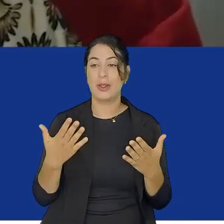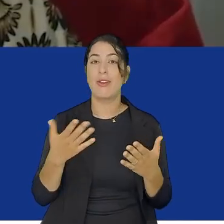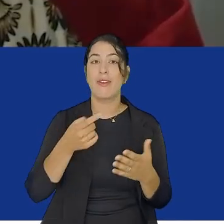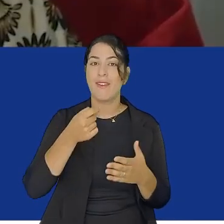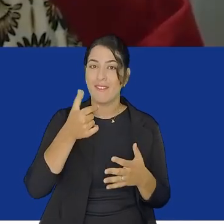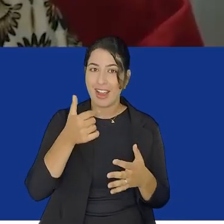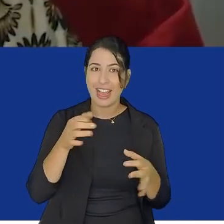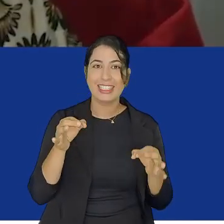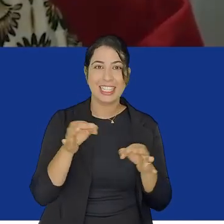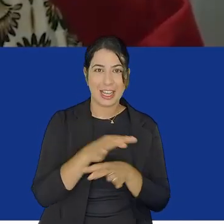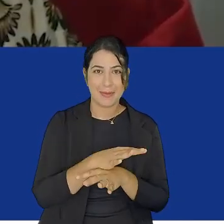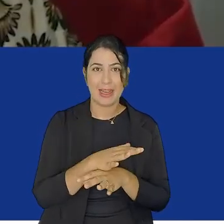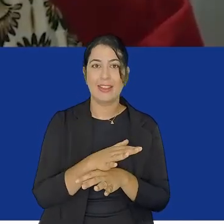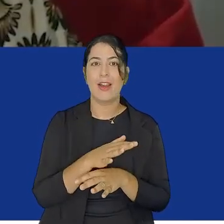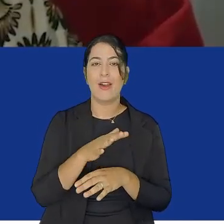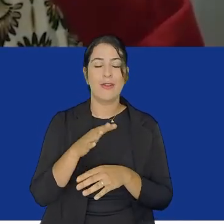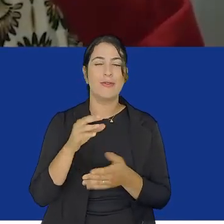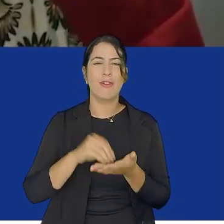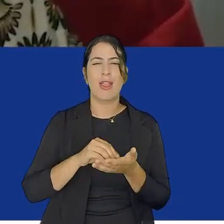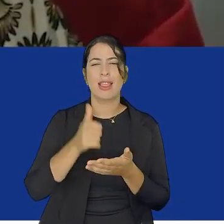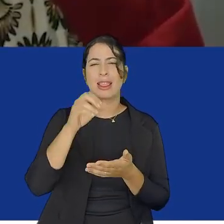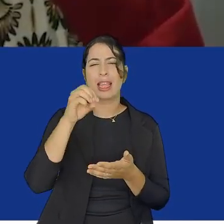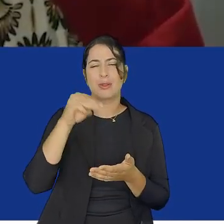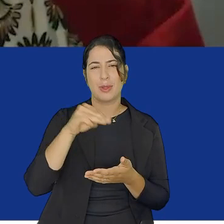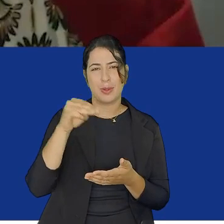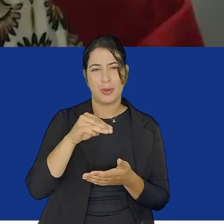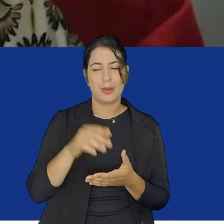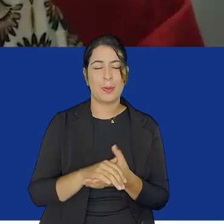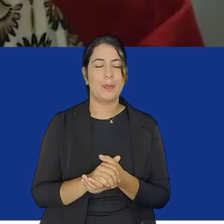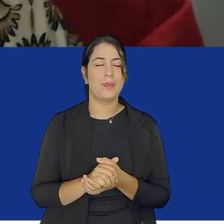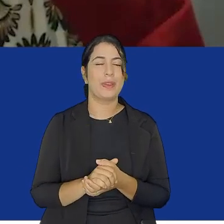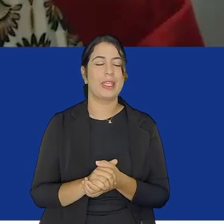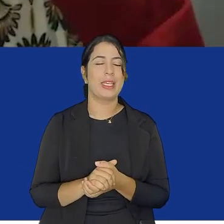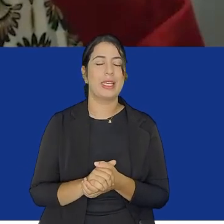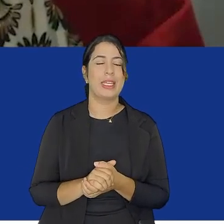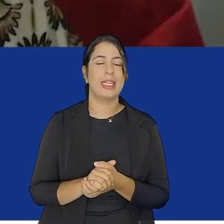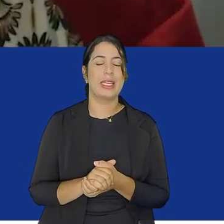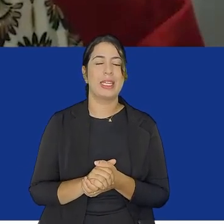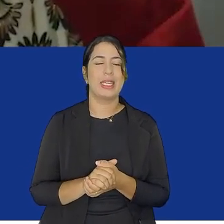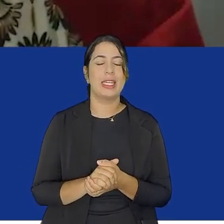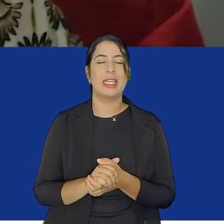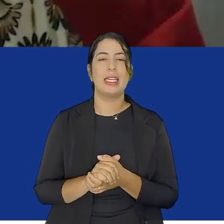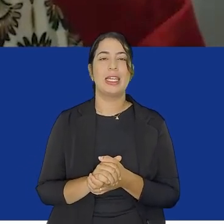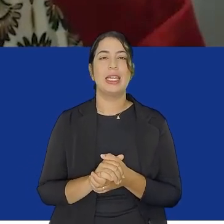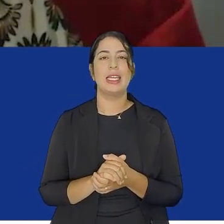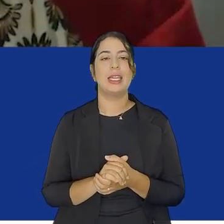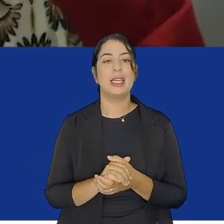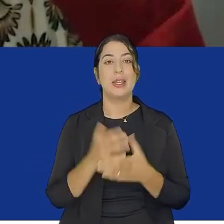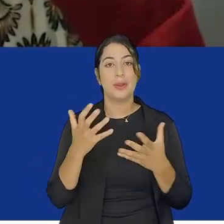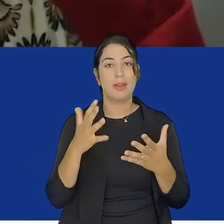para o final já, estamos nos 10 minutos finais. Eu queria, só antes de passar a palavra para vocês, para as considerações